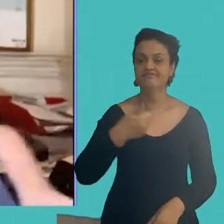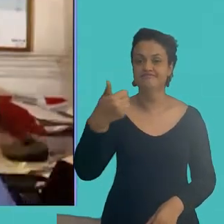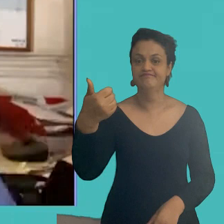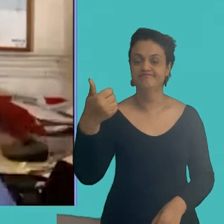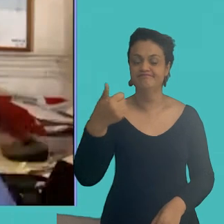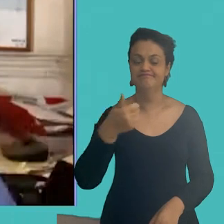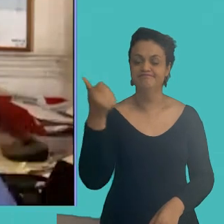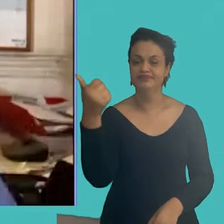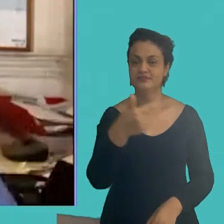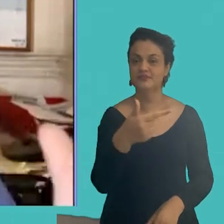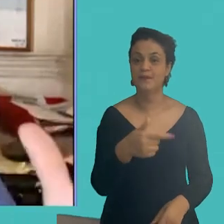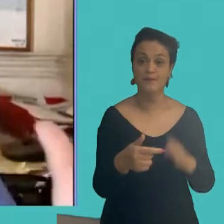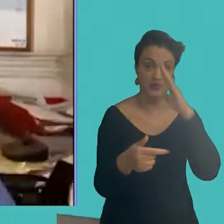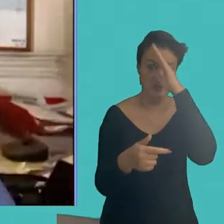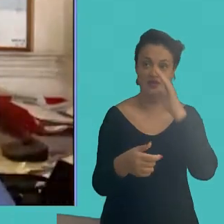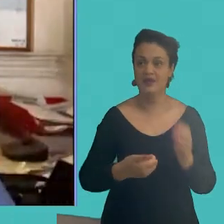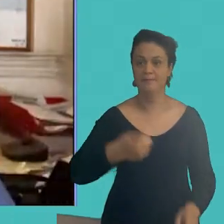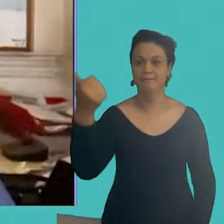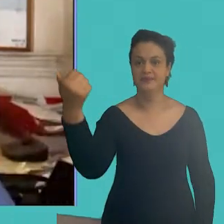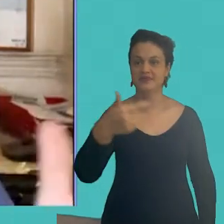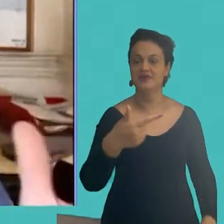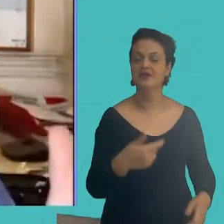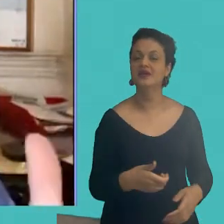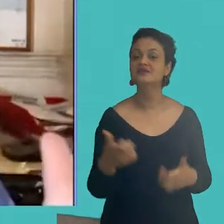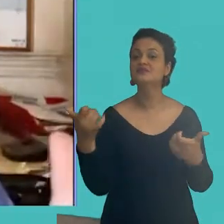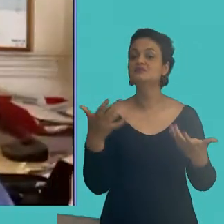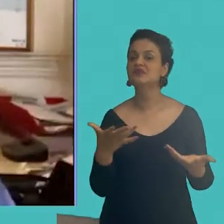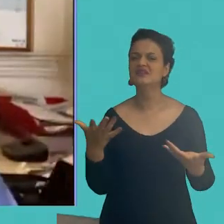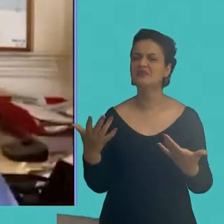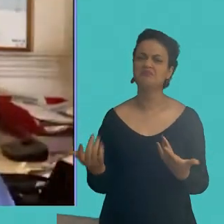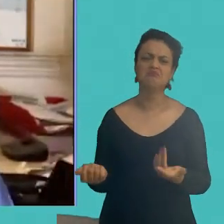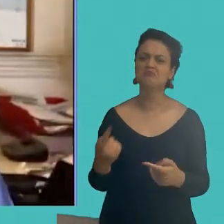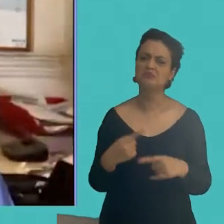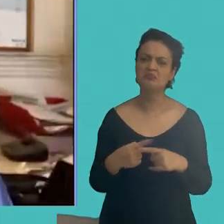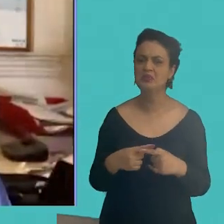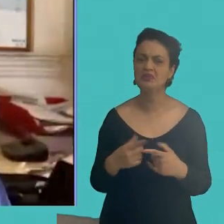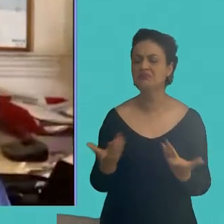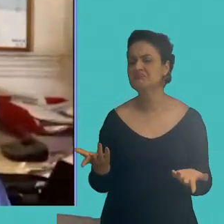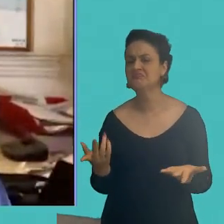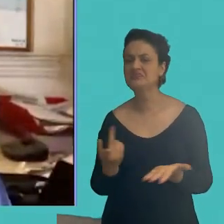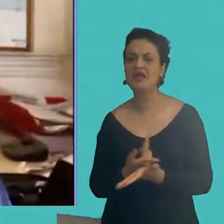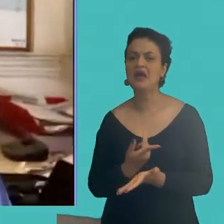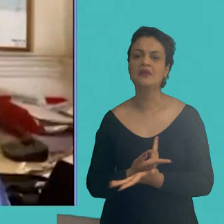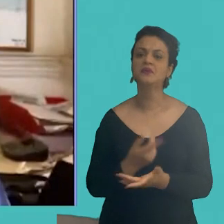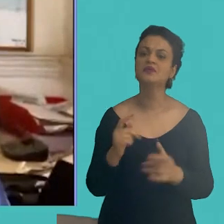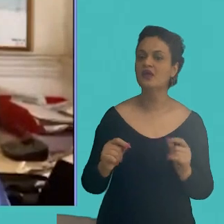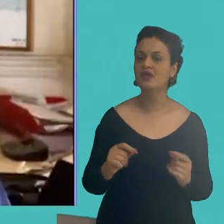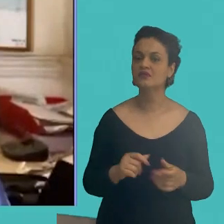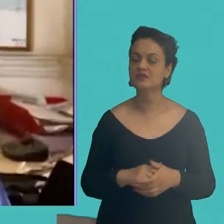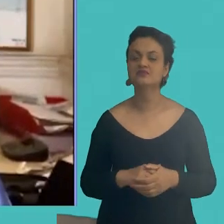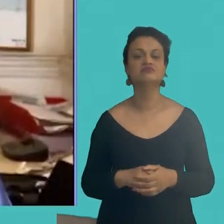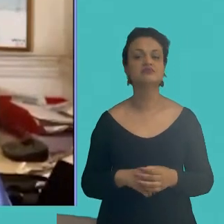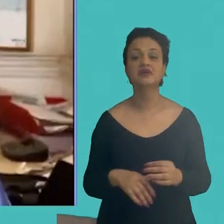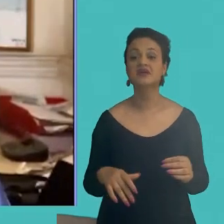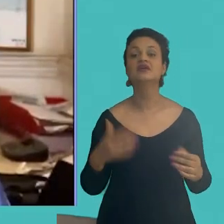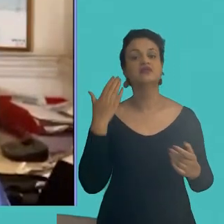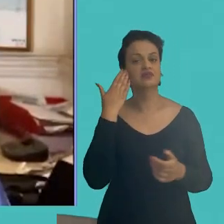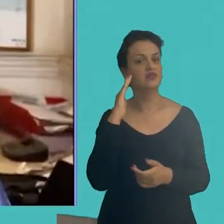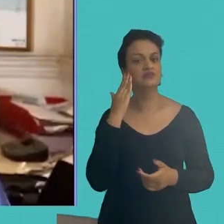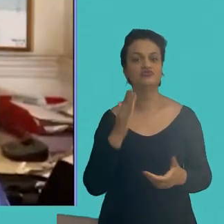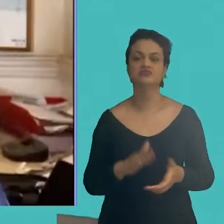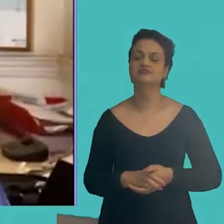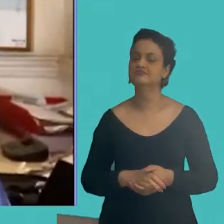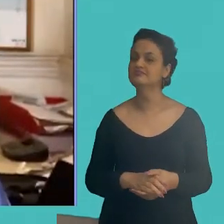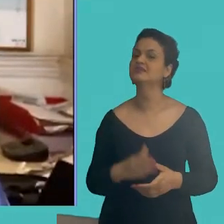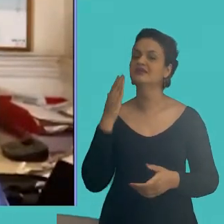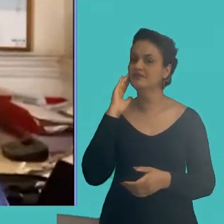Como é possível explicar esse paradoxo? Alguma coisa está errada? Não. É perfeitamente